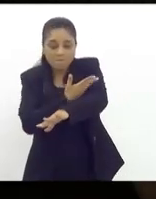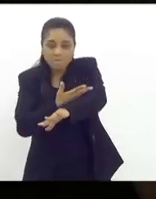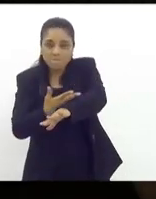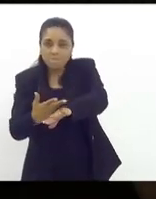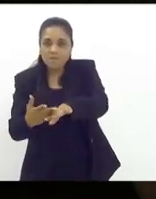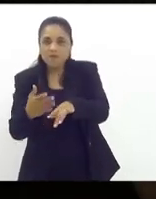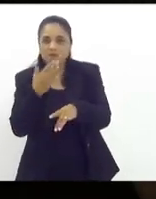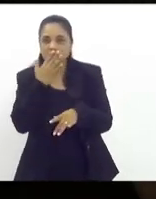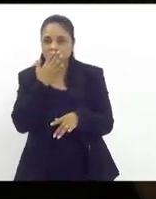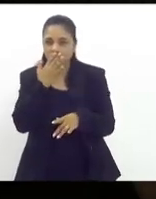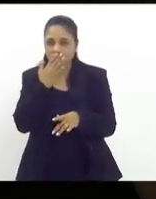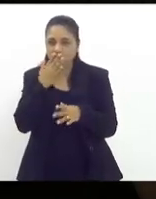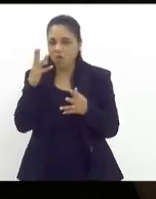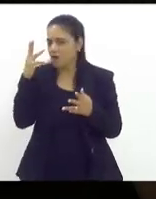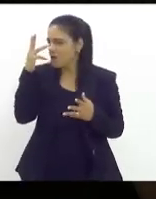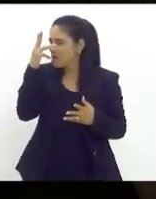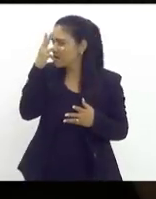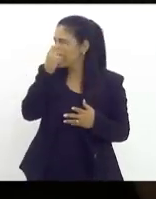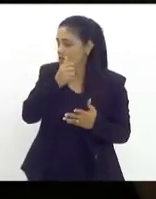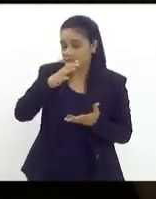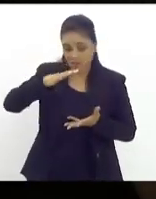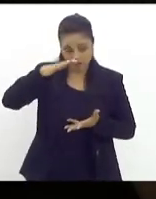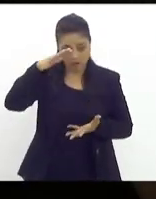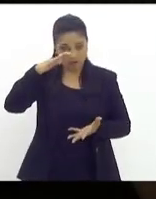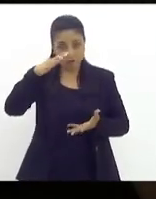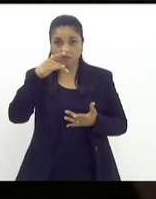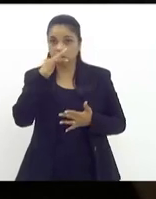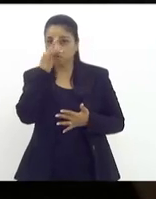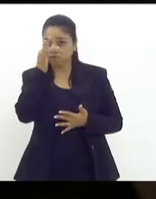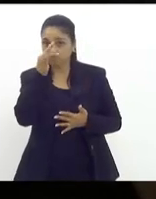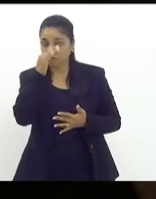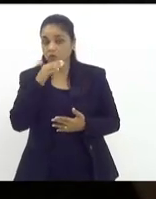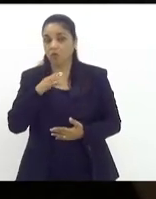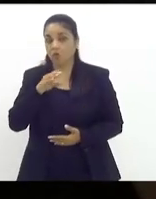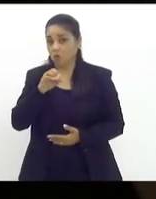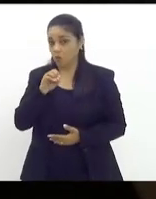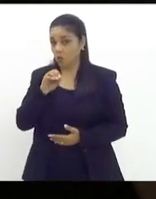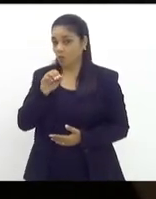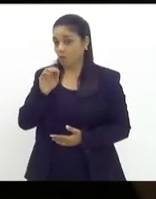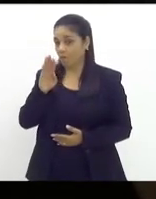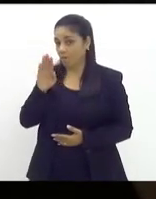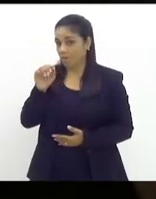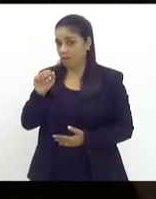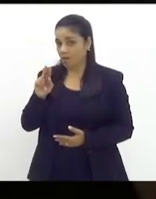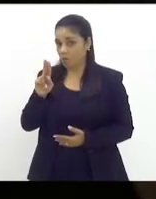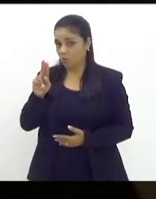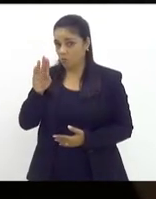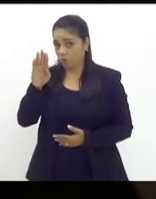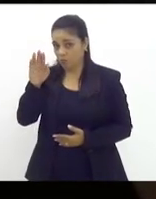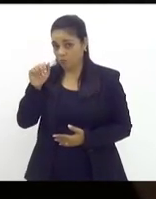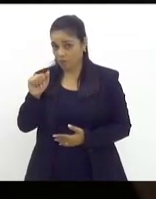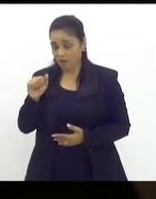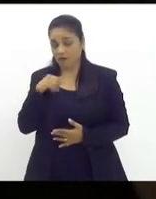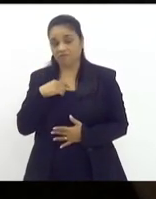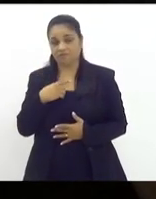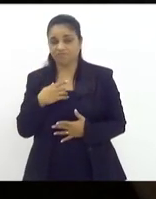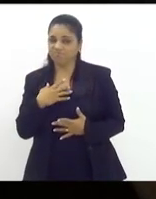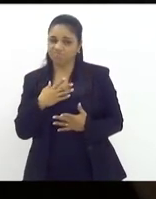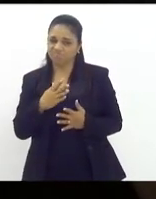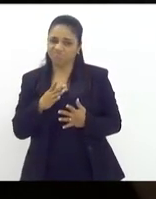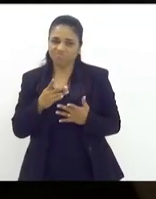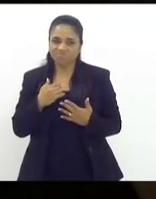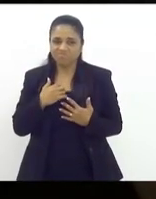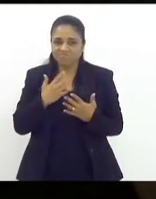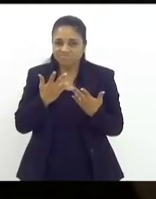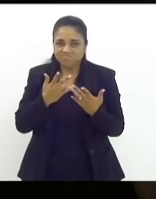linda. Mas o baobá, para quem não for muito simpático à fé africana,